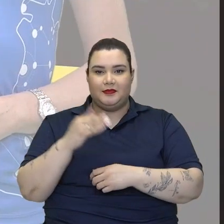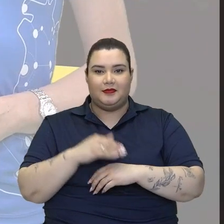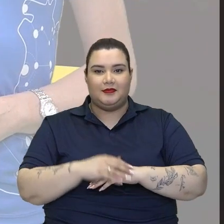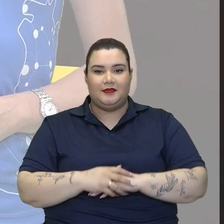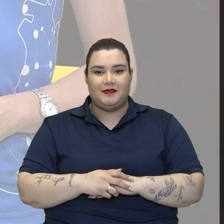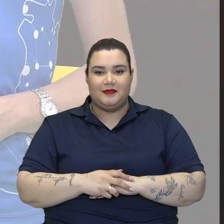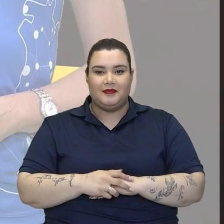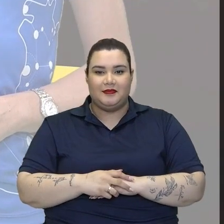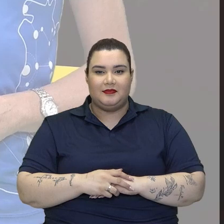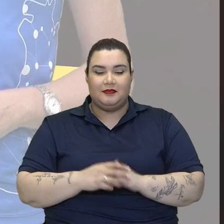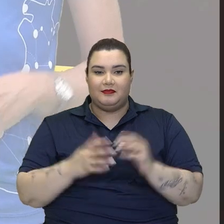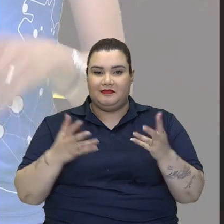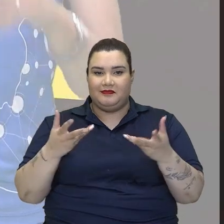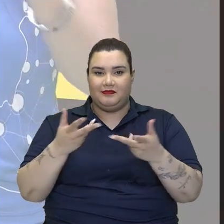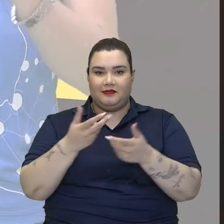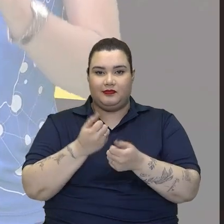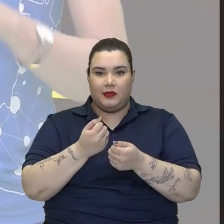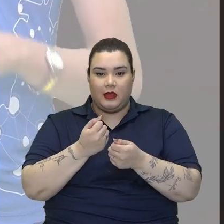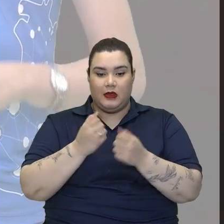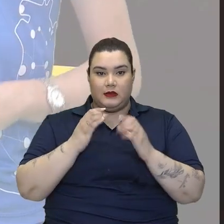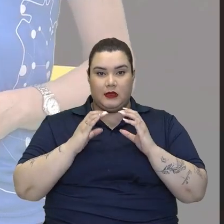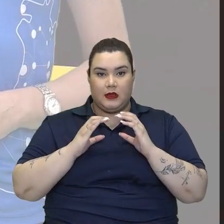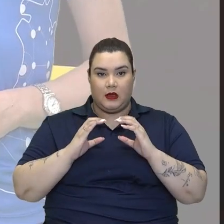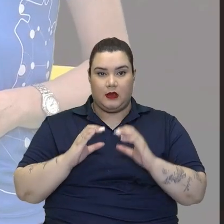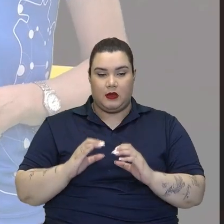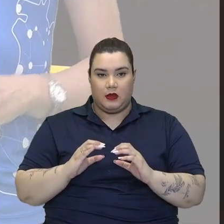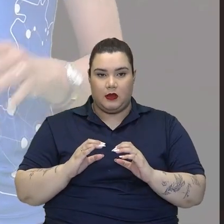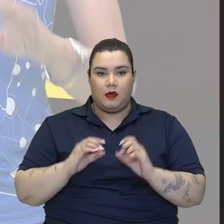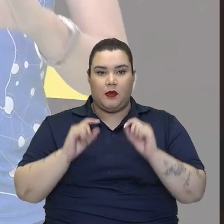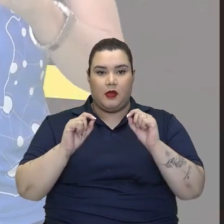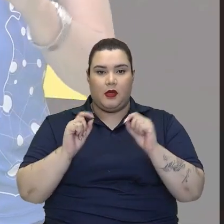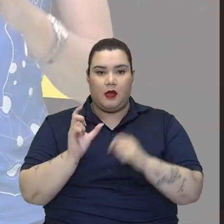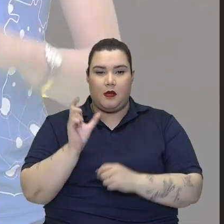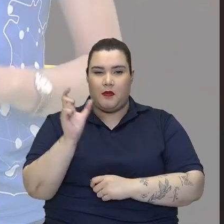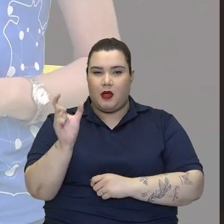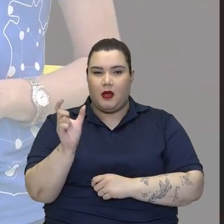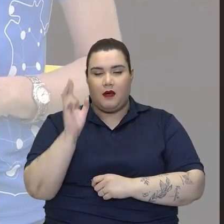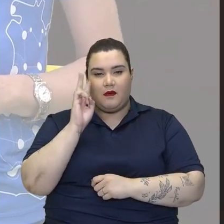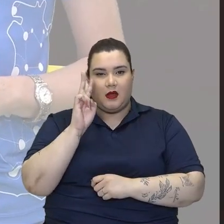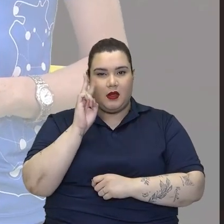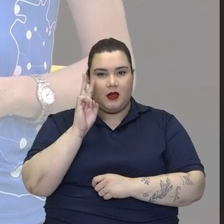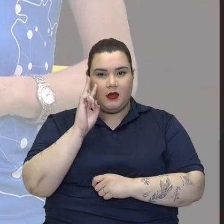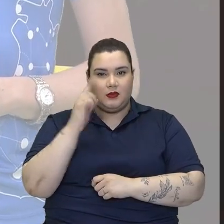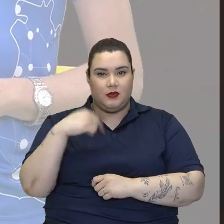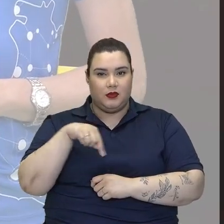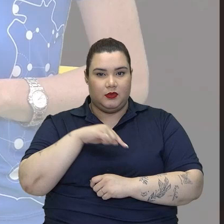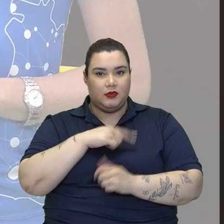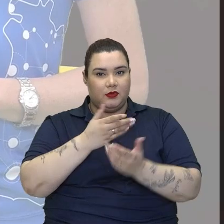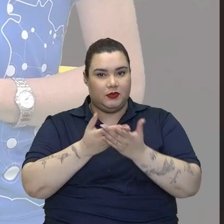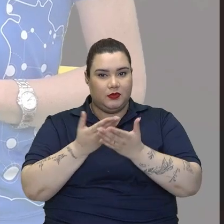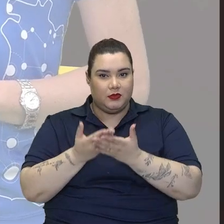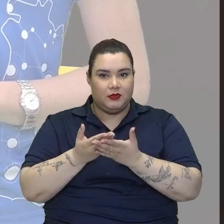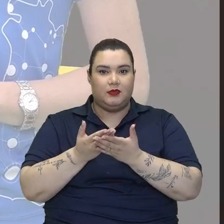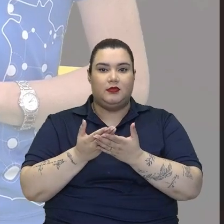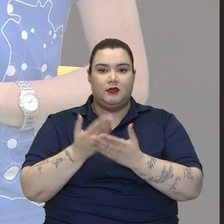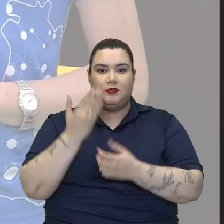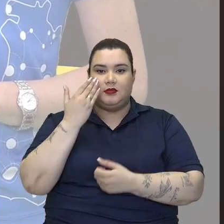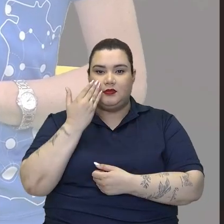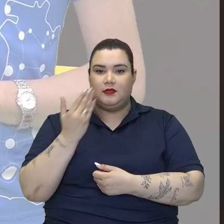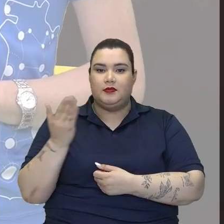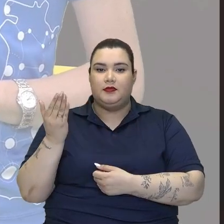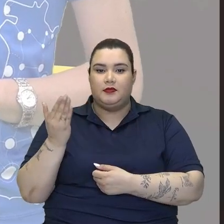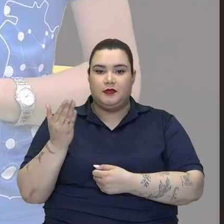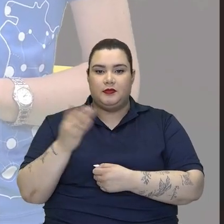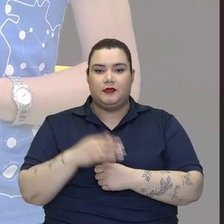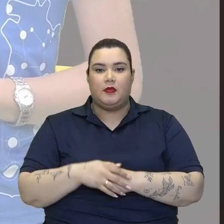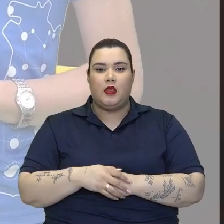Olha aqui, cidadania é aquela expressão que eu disse que nós iríamos ver juntos. E sim, vamos ver junto. Olha aqui, é